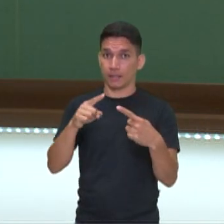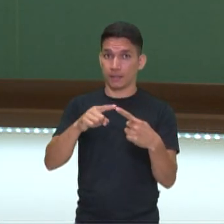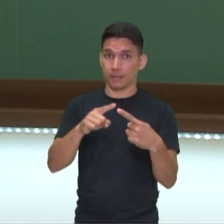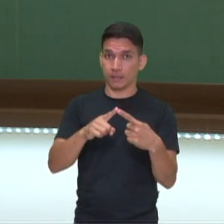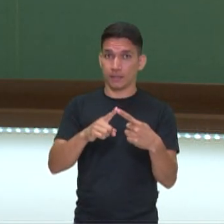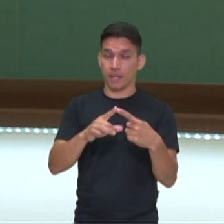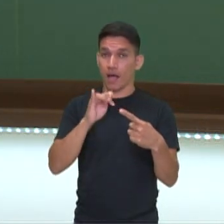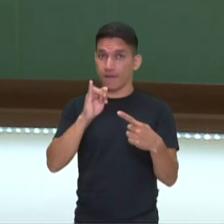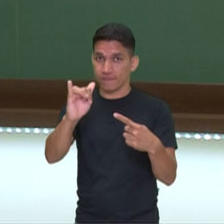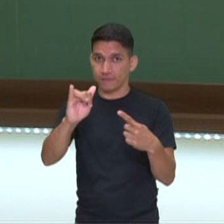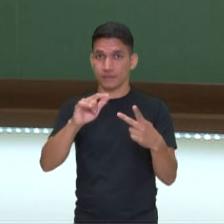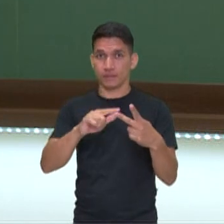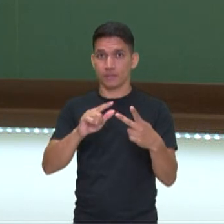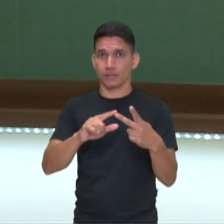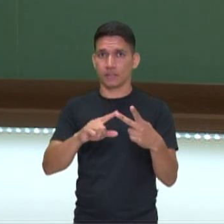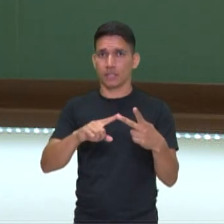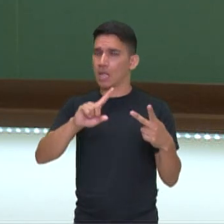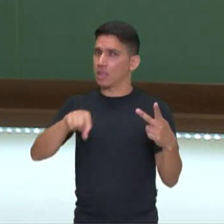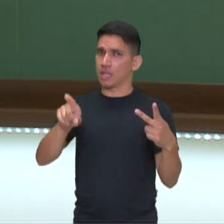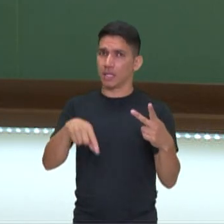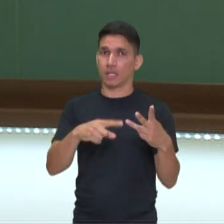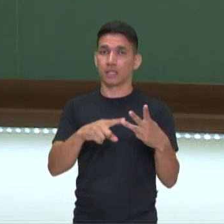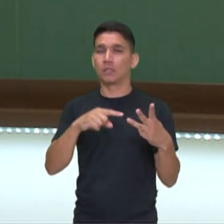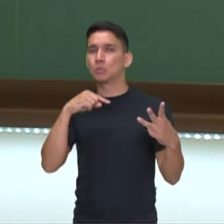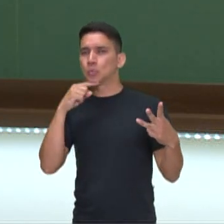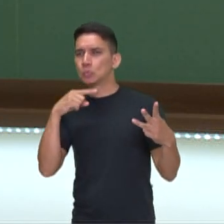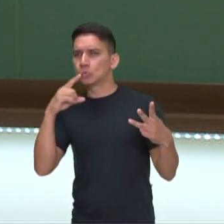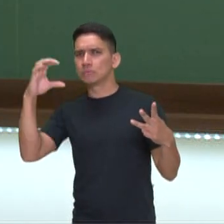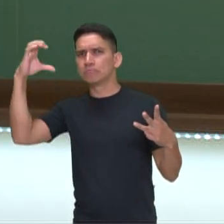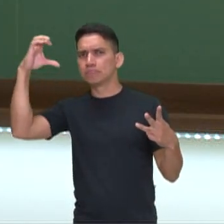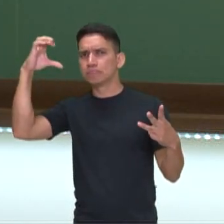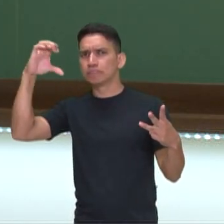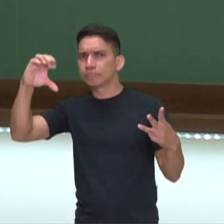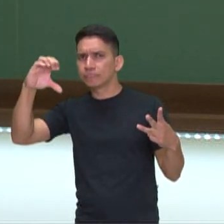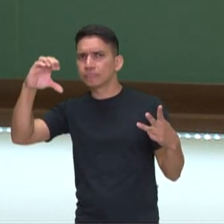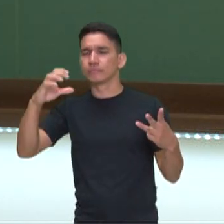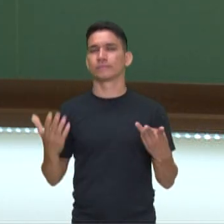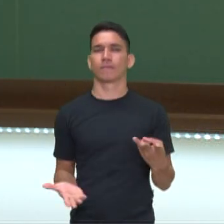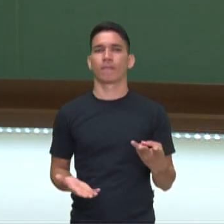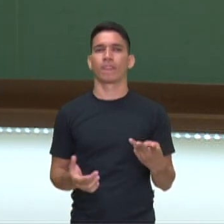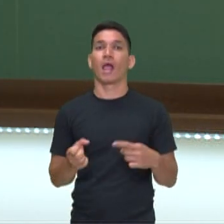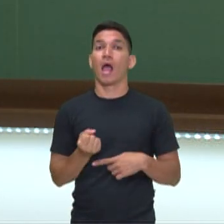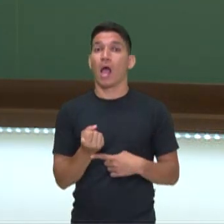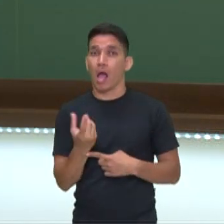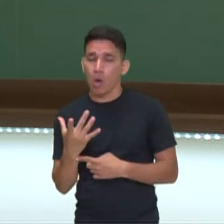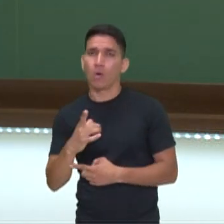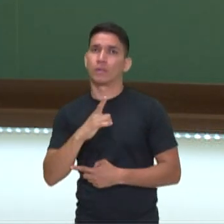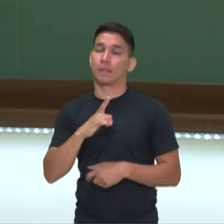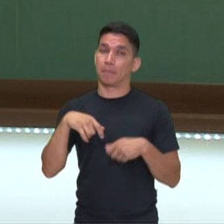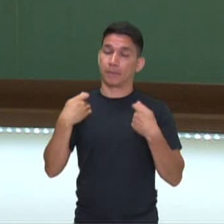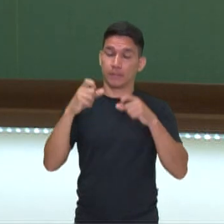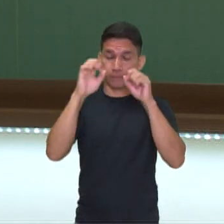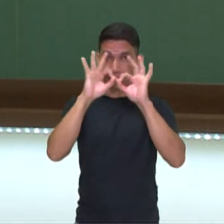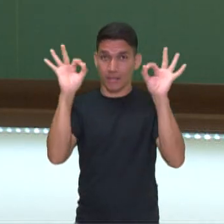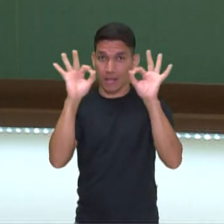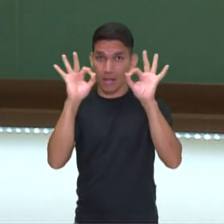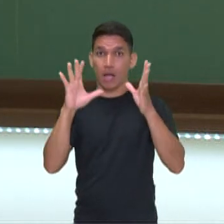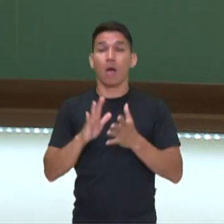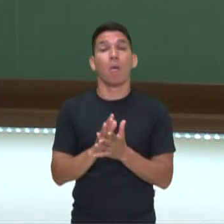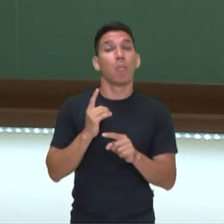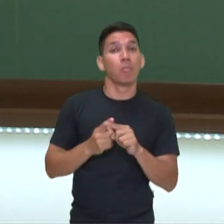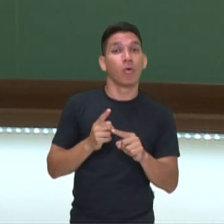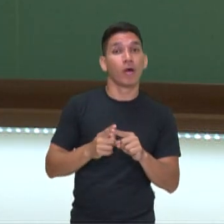e interrogativa. Afirmativa que tem um pouquinho mais de situação que a gente precisa prestar atenção porque tem a variação